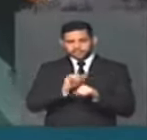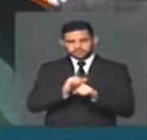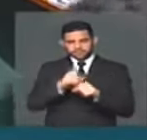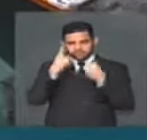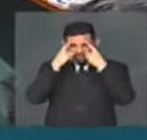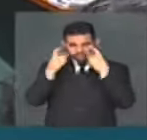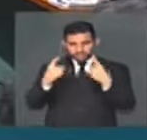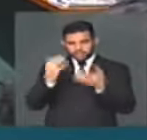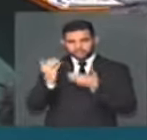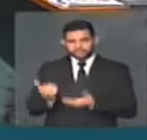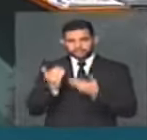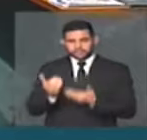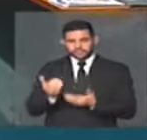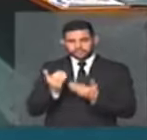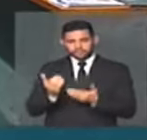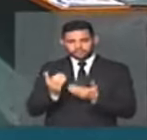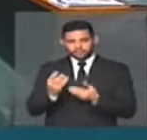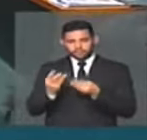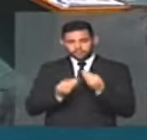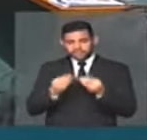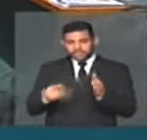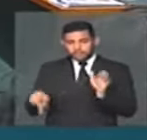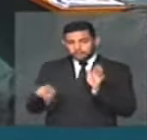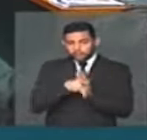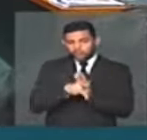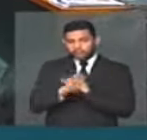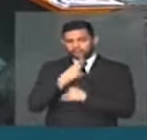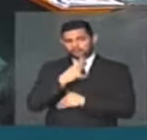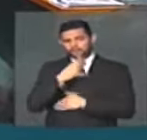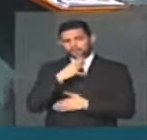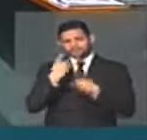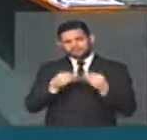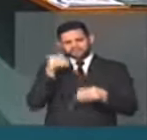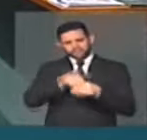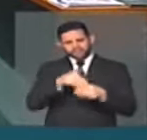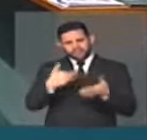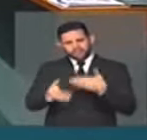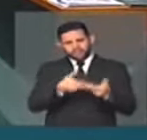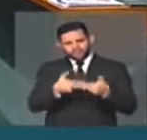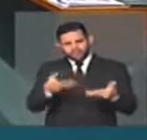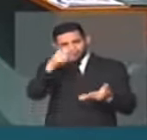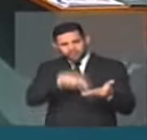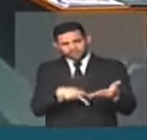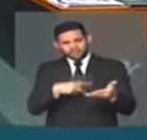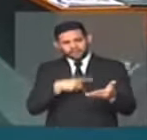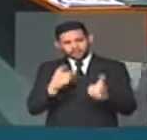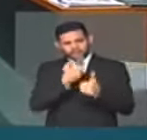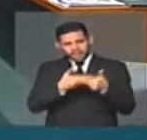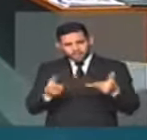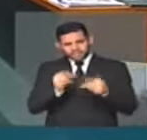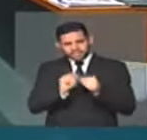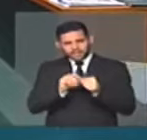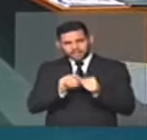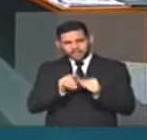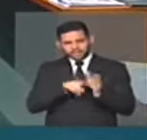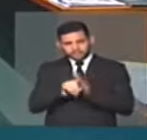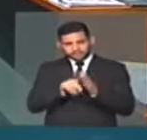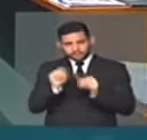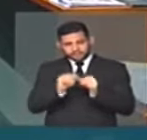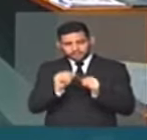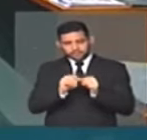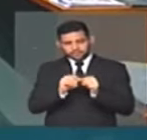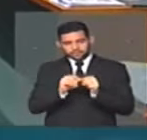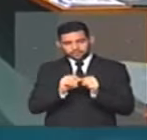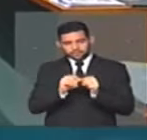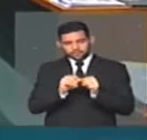sobre criminalidade juvenil. Ora, se ele reconhece isso, como é que nós podemos votar qualquer coisa? Será que a primeira coisa que essa casa deveria ter feito